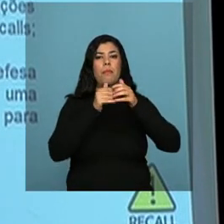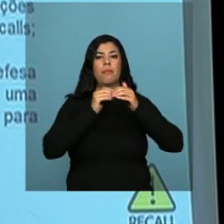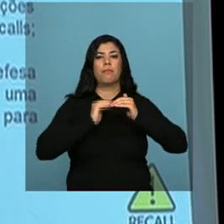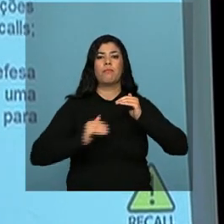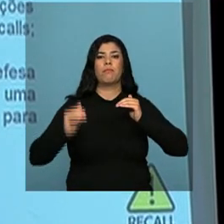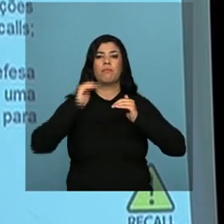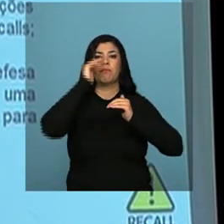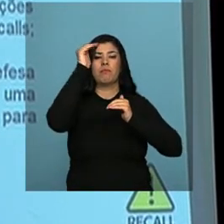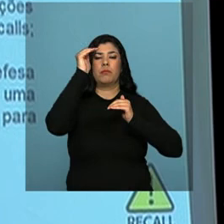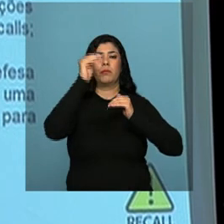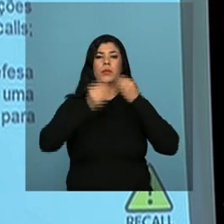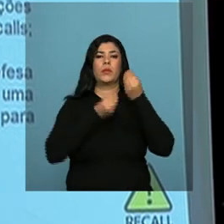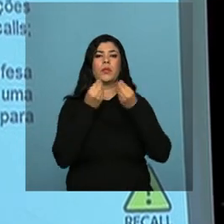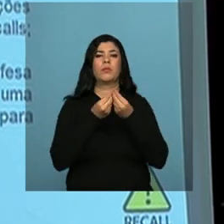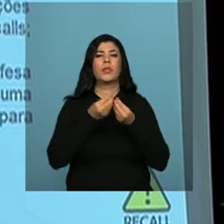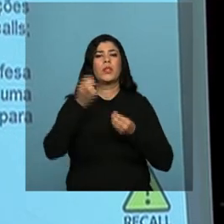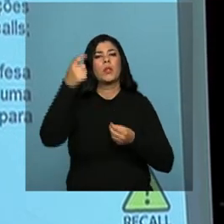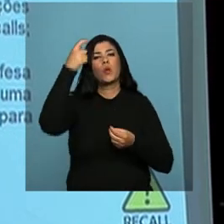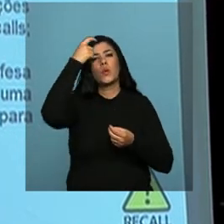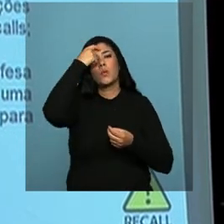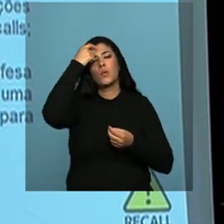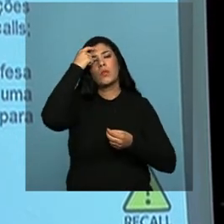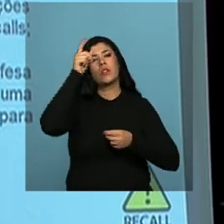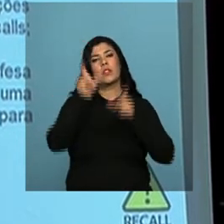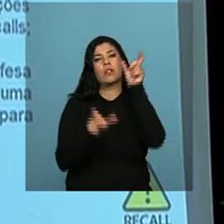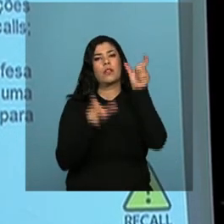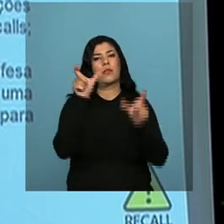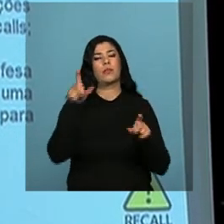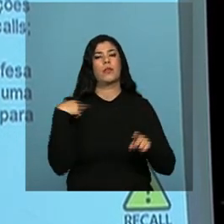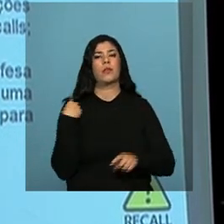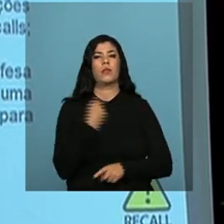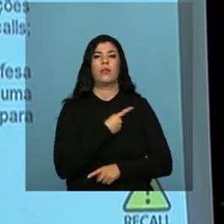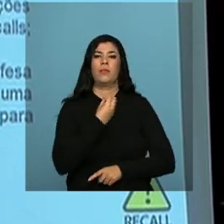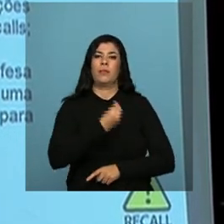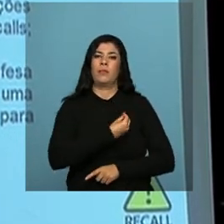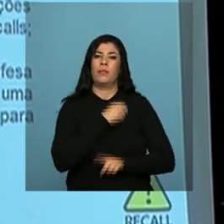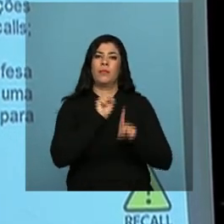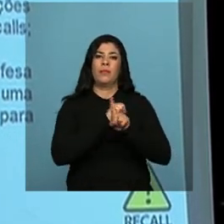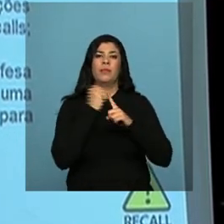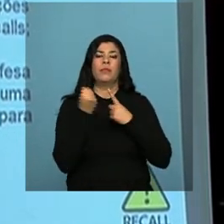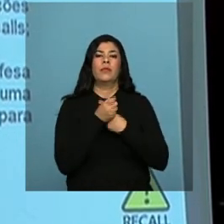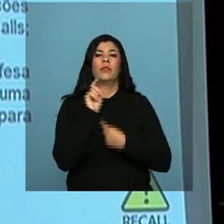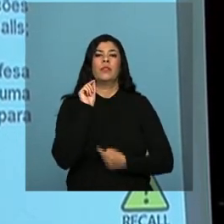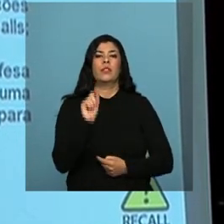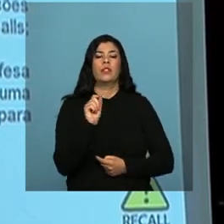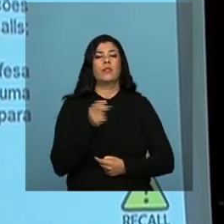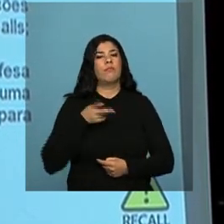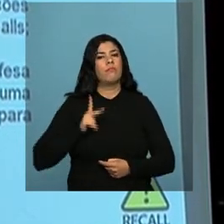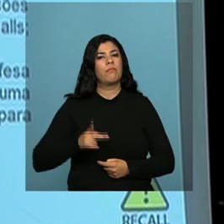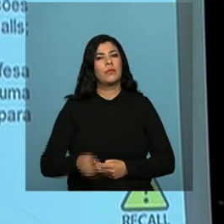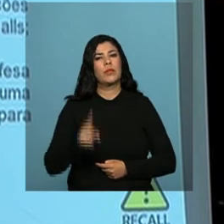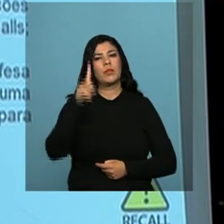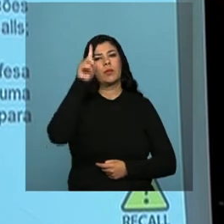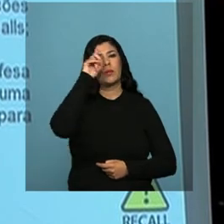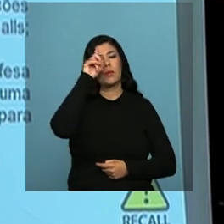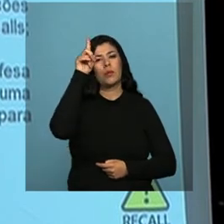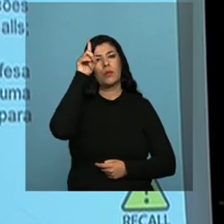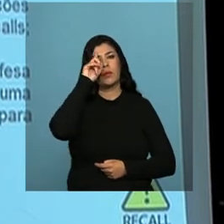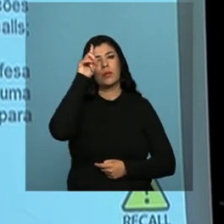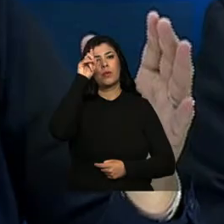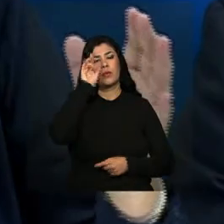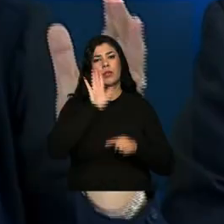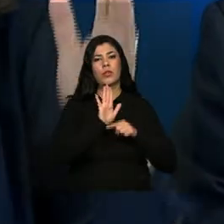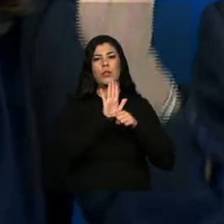conscientização ao consumidor e nós vivemos numa sociedade que cada dia mais é